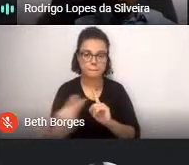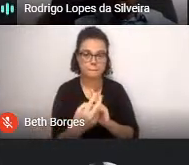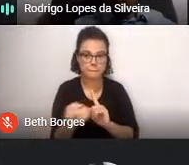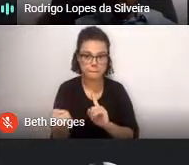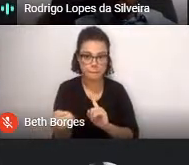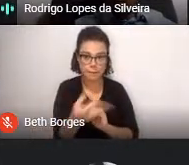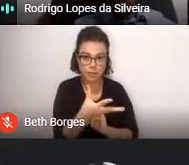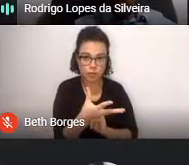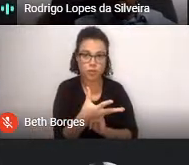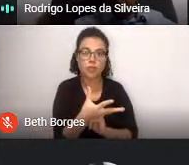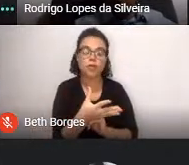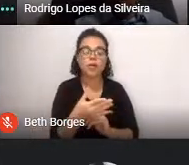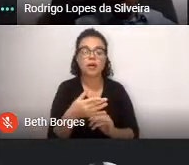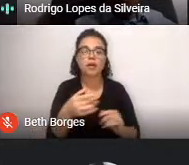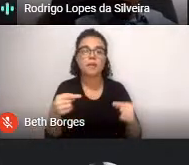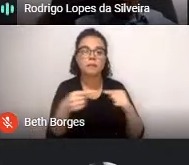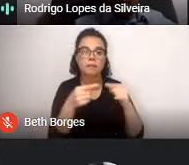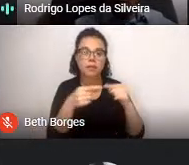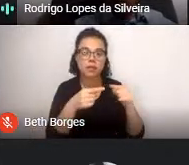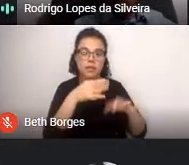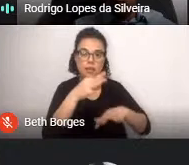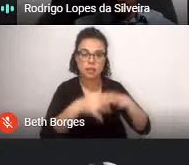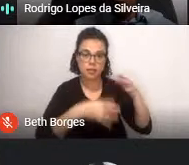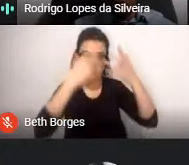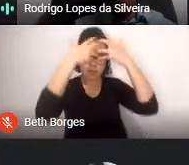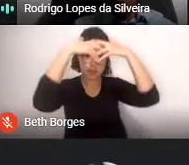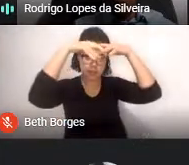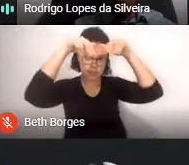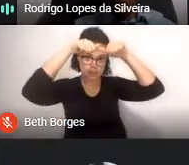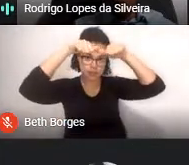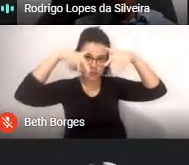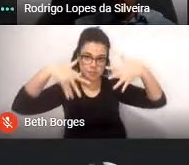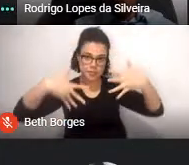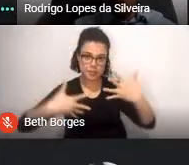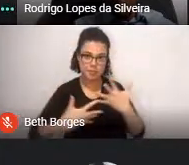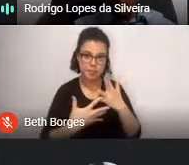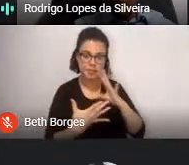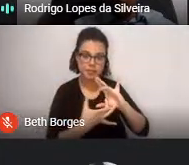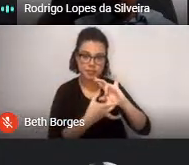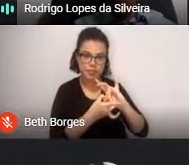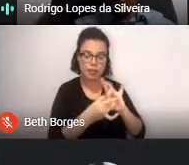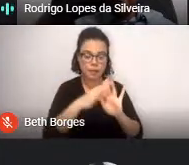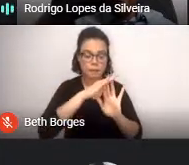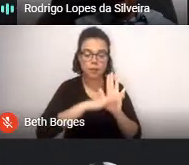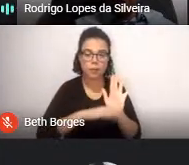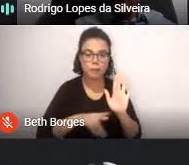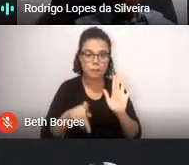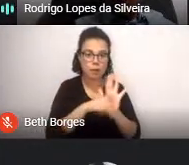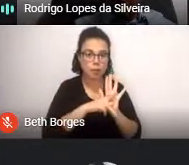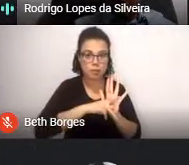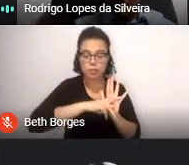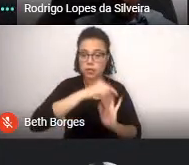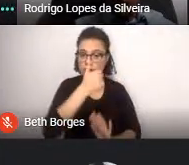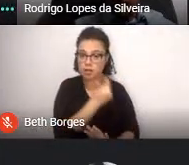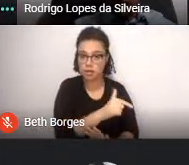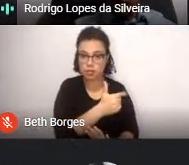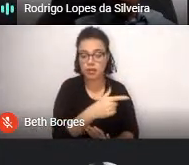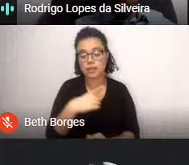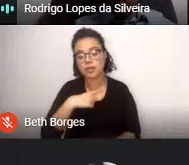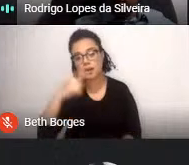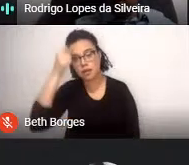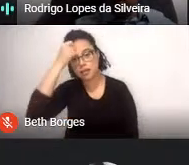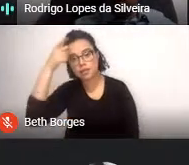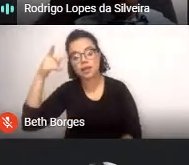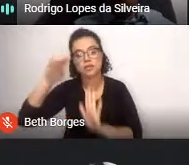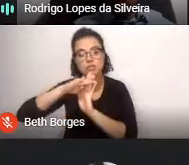Principalmente quando é a terapia de esquemas. Porque, como eu disse, na terapia de esquemas nós não temos um protocolo próprio. Nós temos uma ideia de protocolo, porque a gente